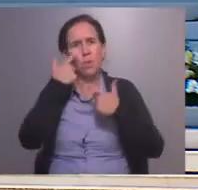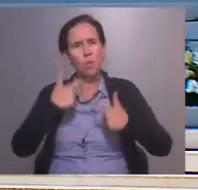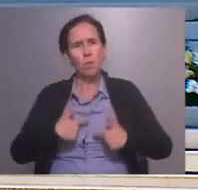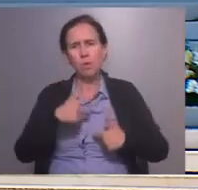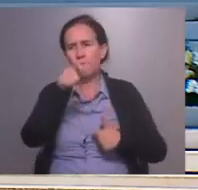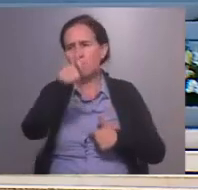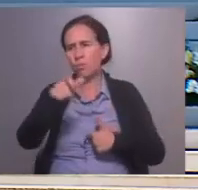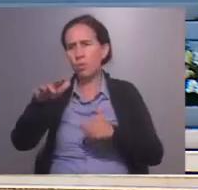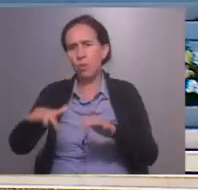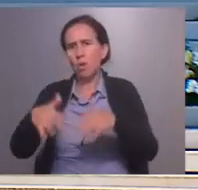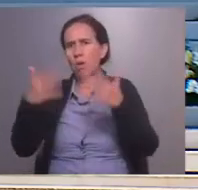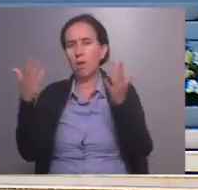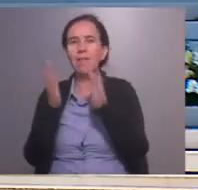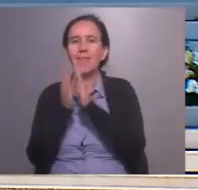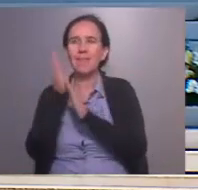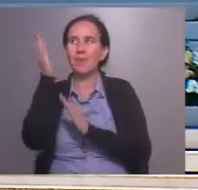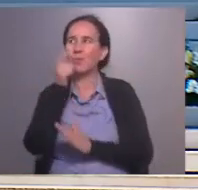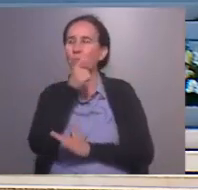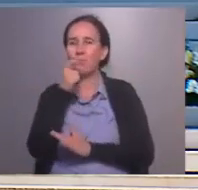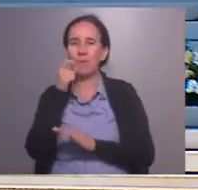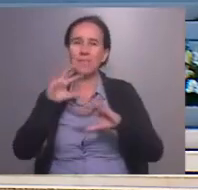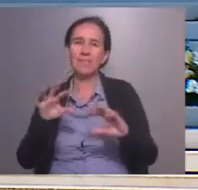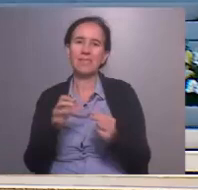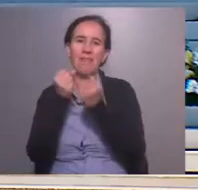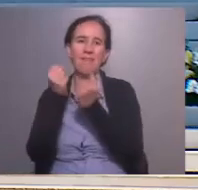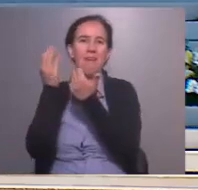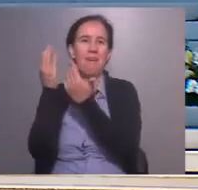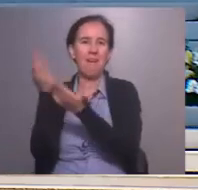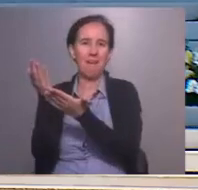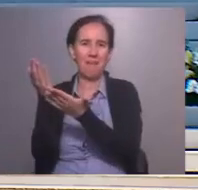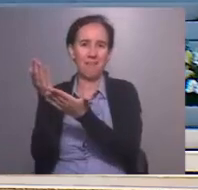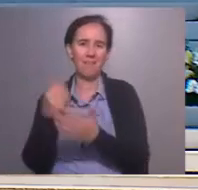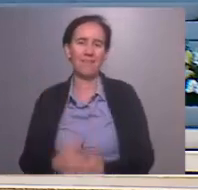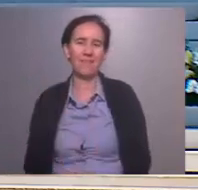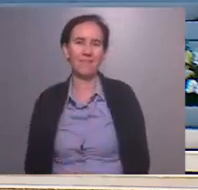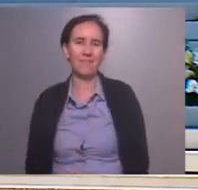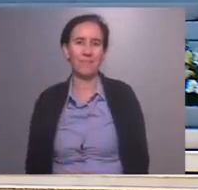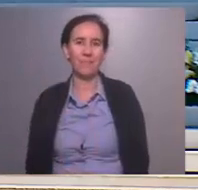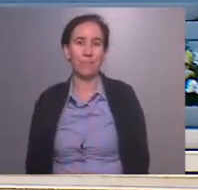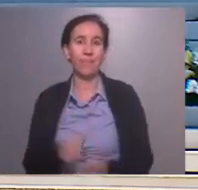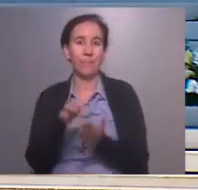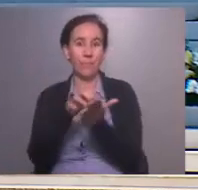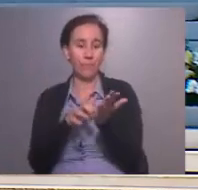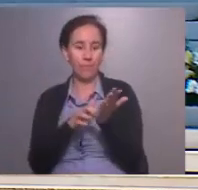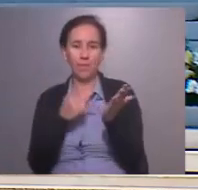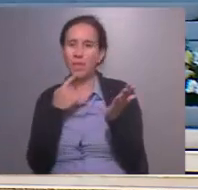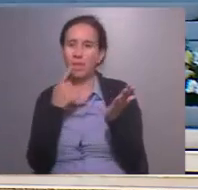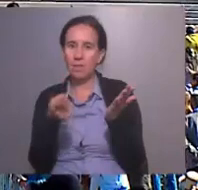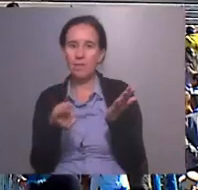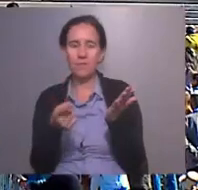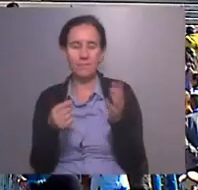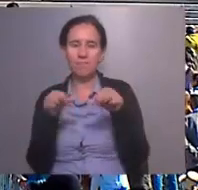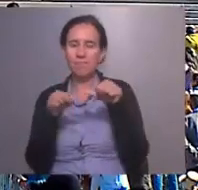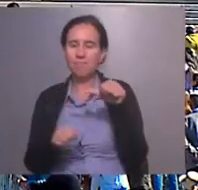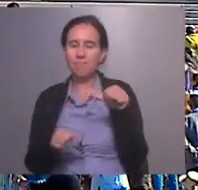humano, Deus tem uma promessa de salvação. Como escutávamos tão belamente na